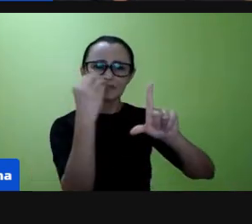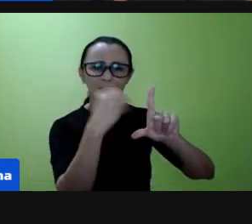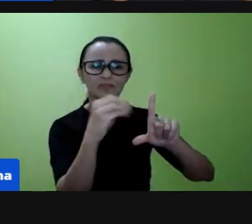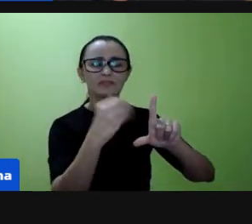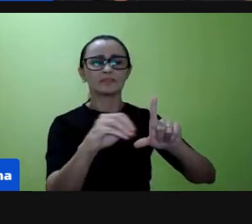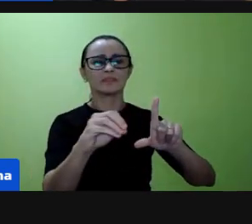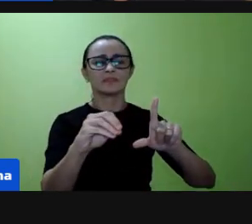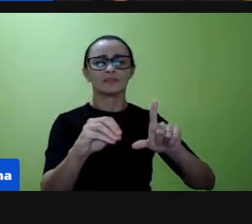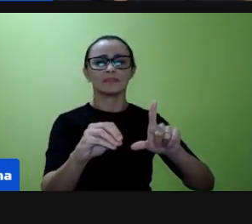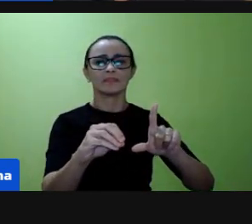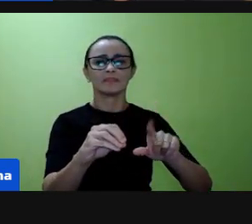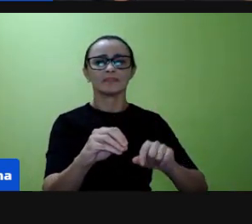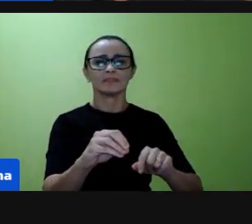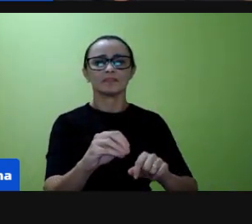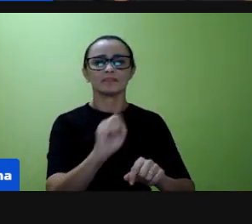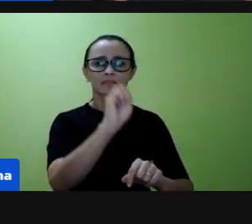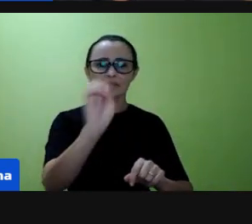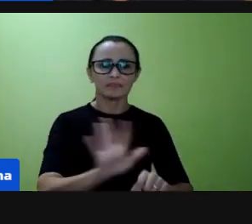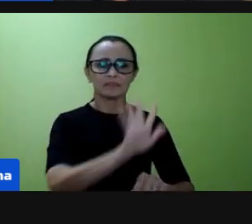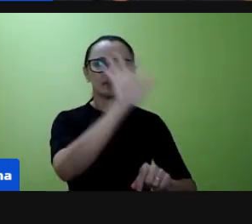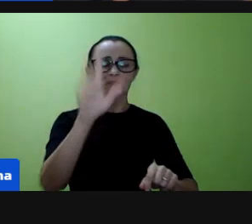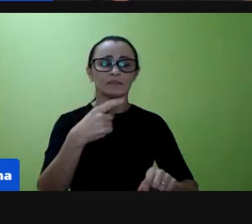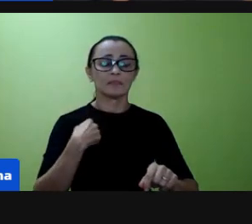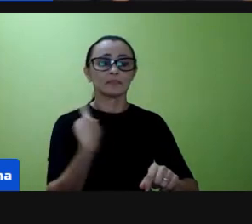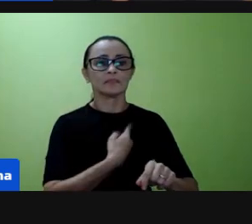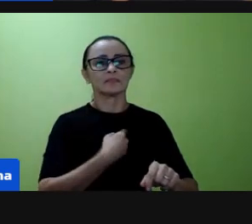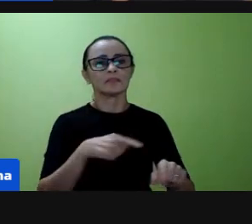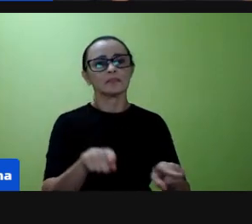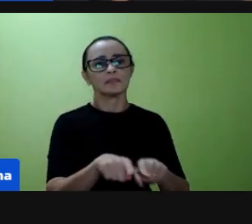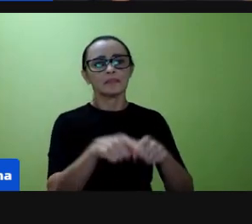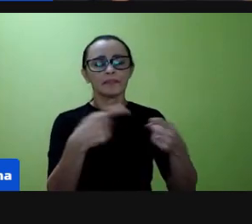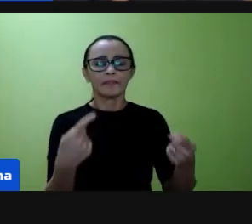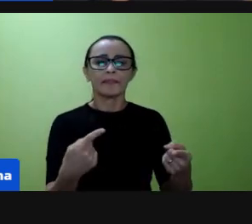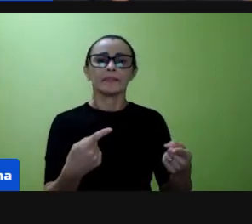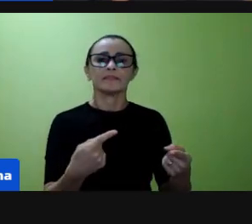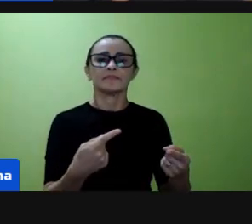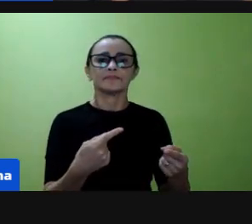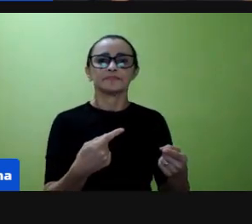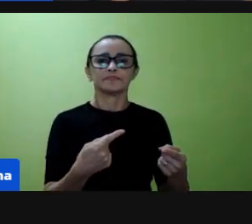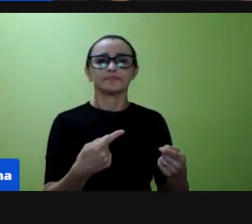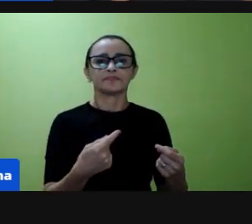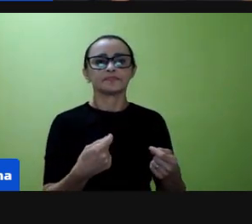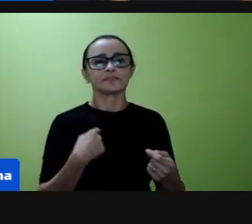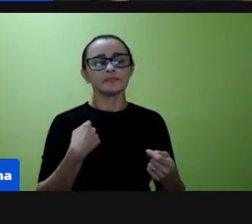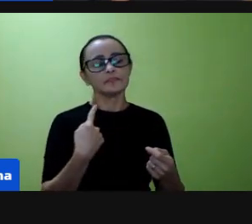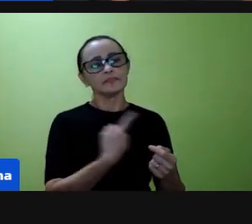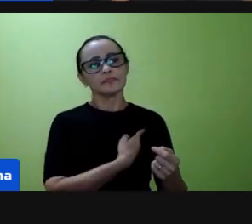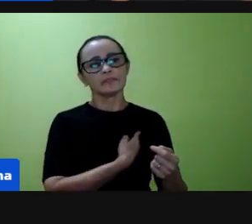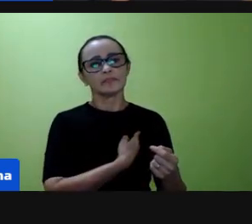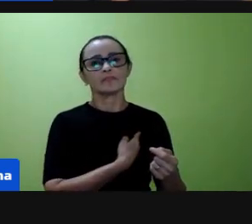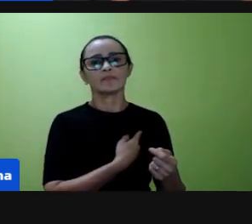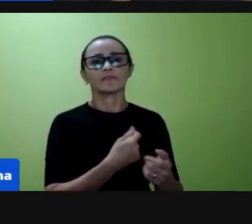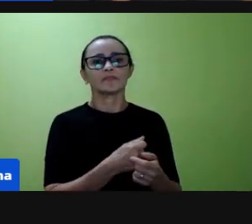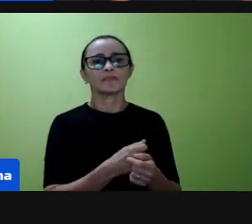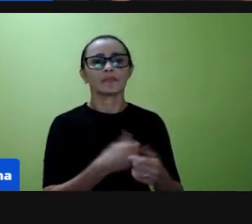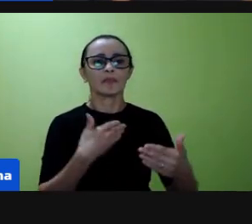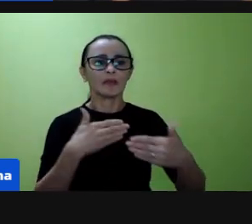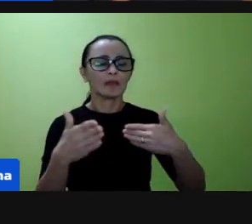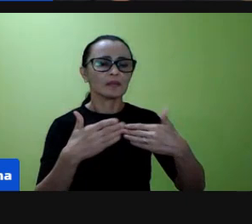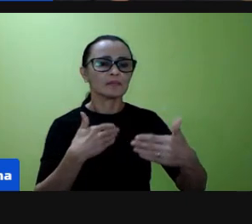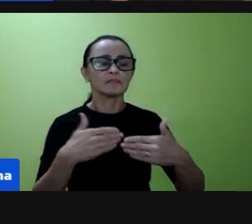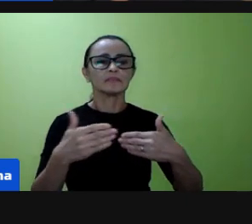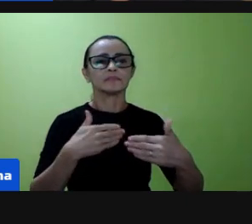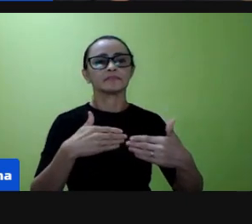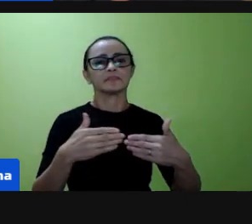nos trouxe foi mostrar, né, Jorge e Elisângela, que a escola, seja ela na casa da gente, né,